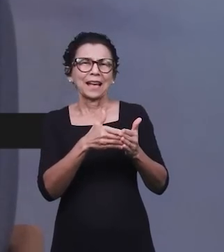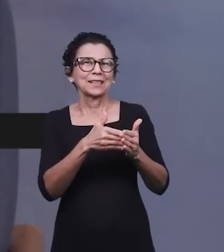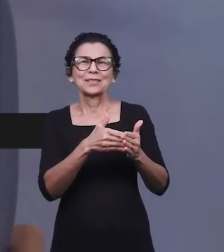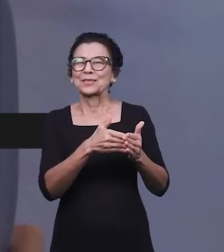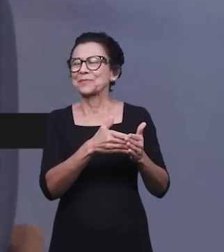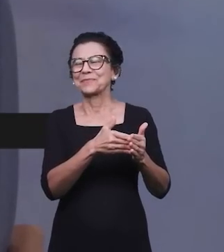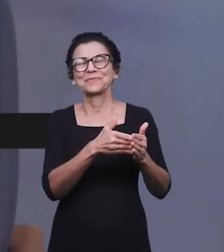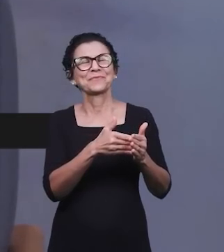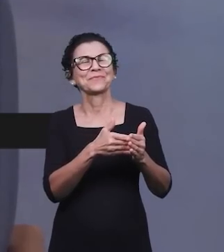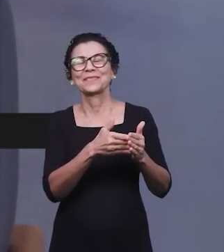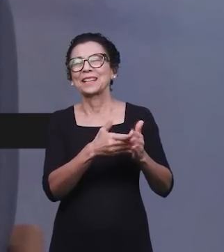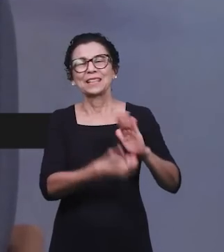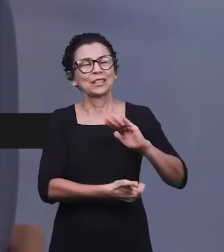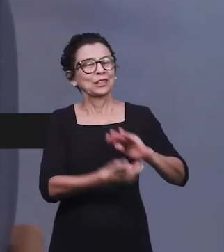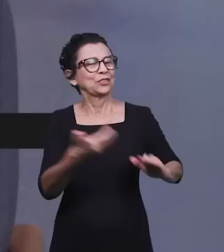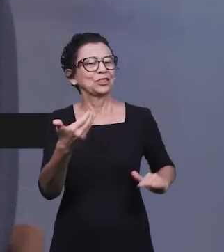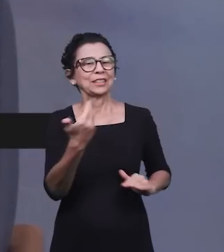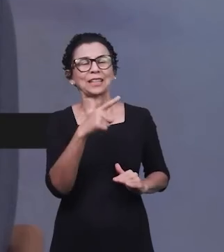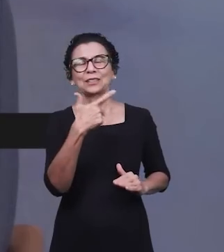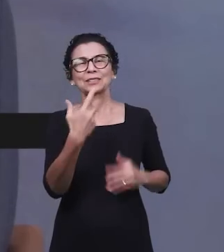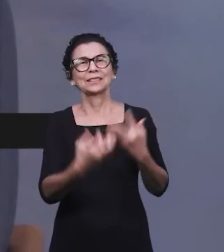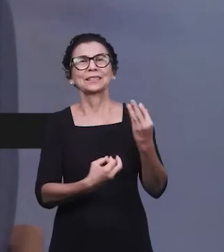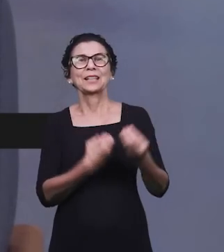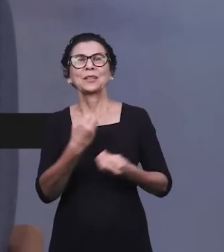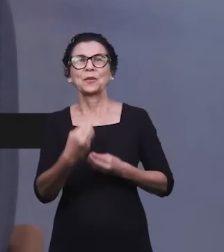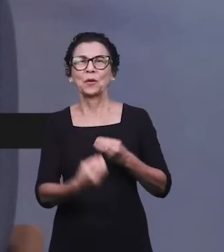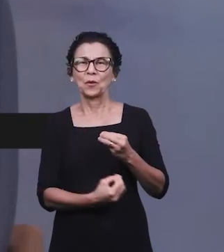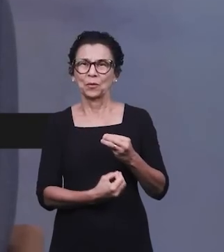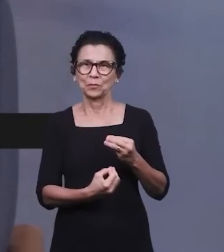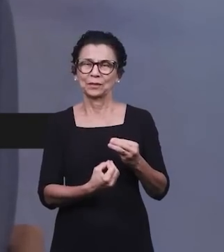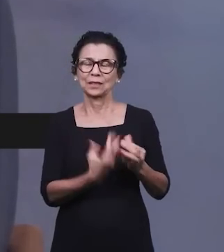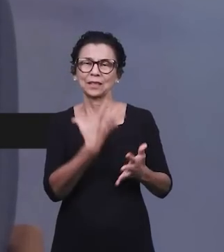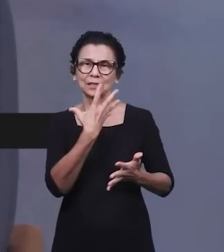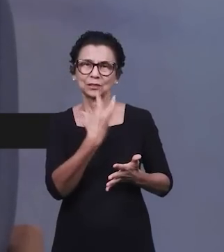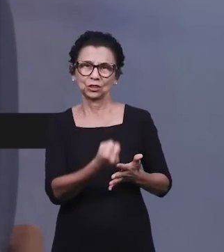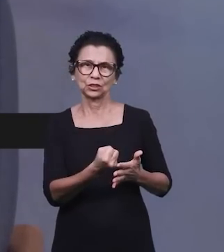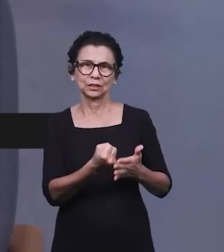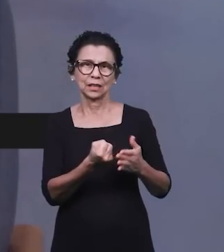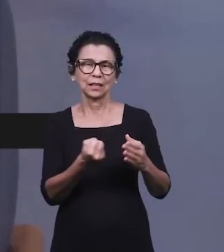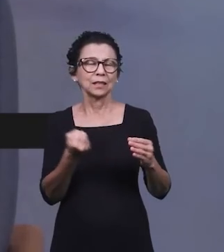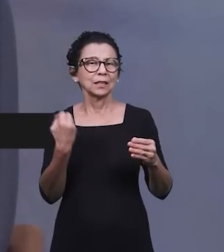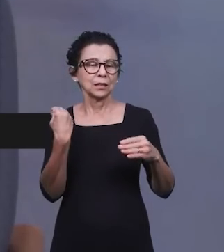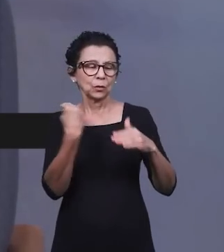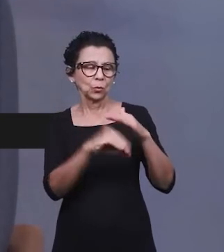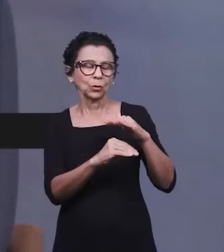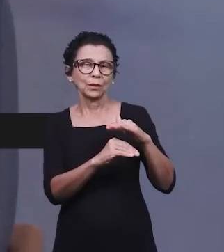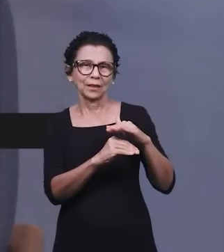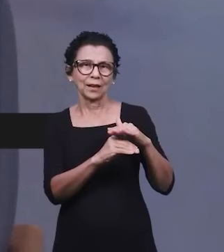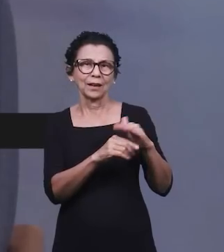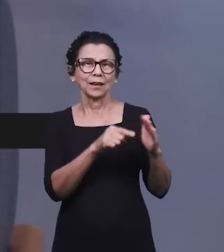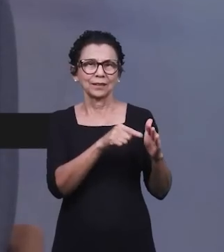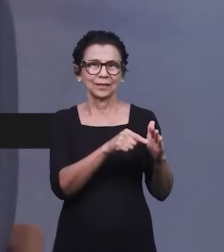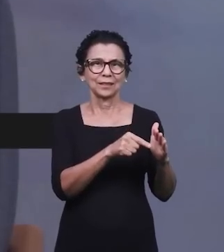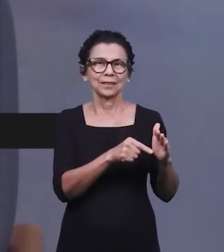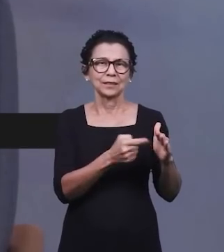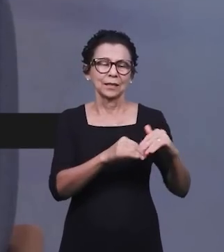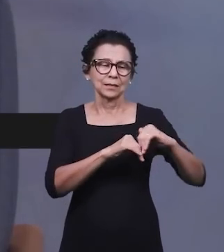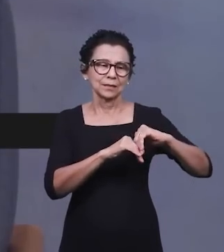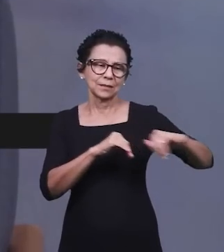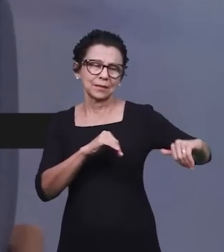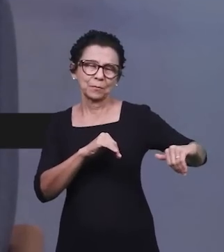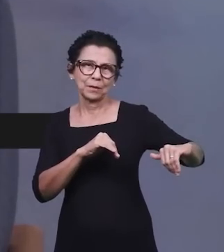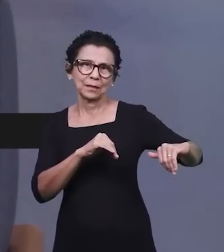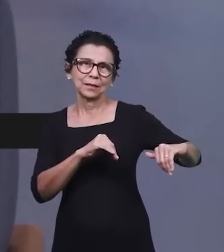crédito. Exatamente no momento que você receber, você já tirar esse dinheiro e colocar nessa conta separada, porque ali você vai estar fazendo, de certa